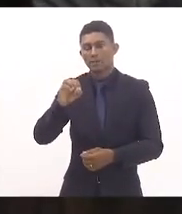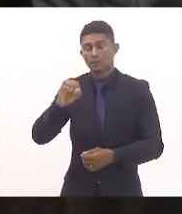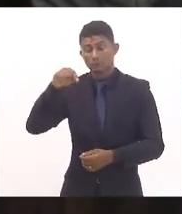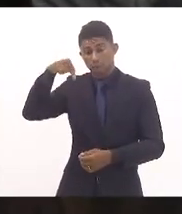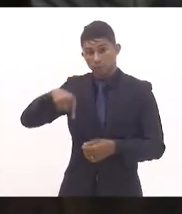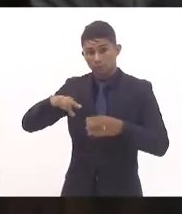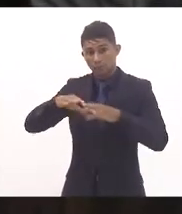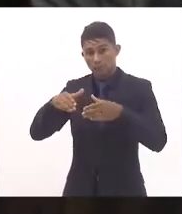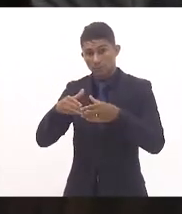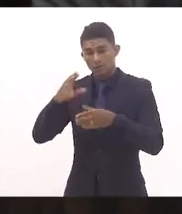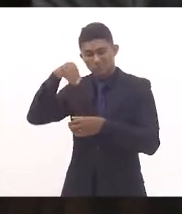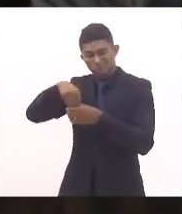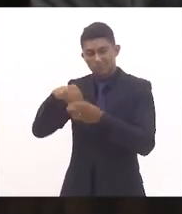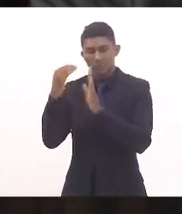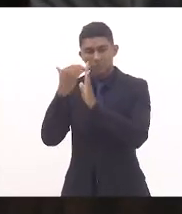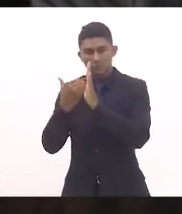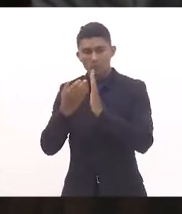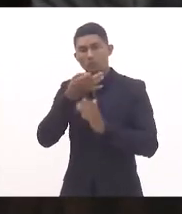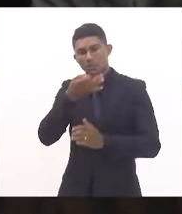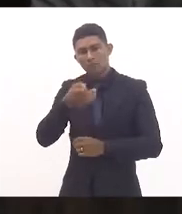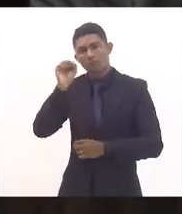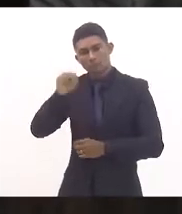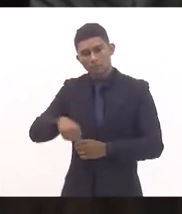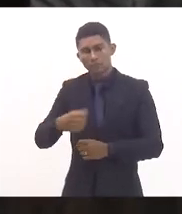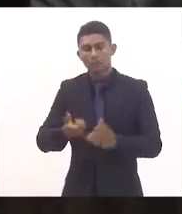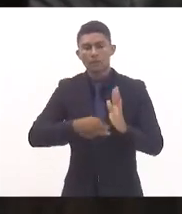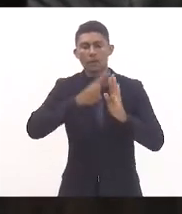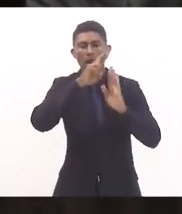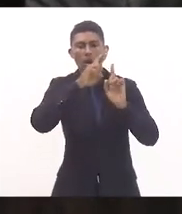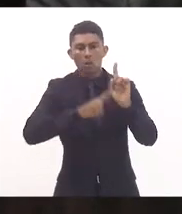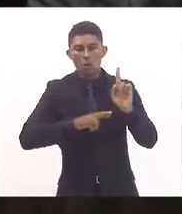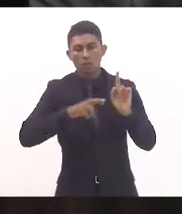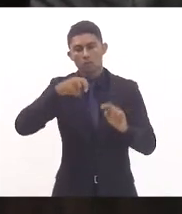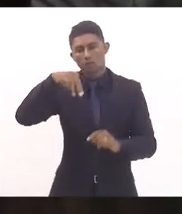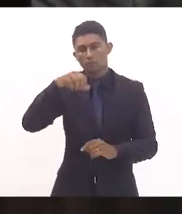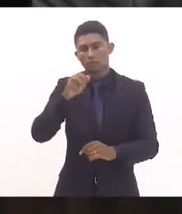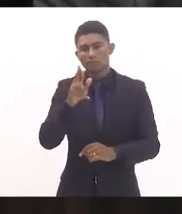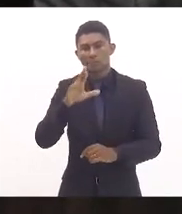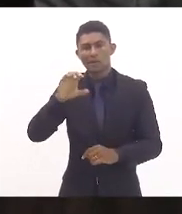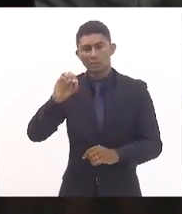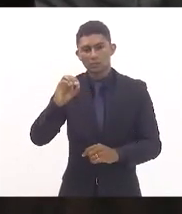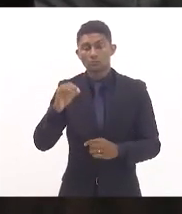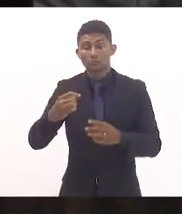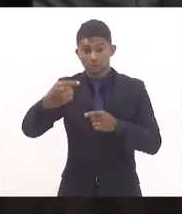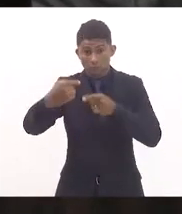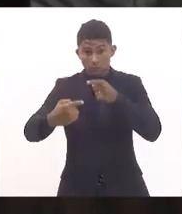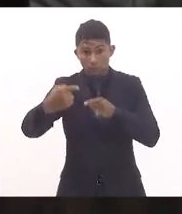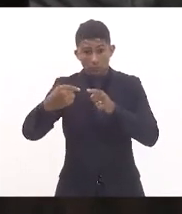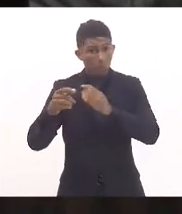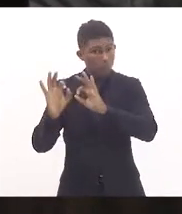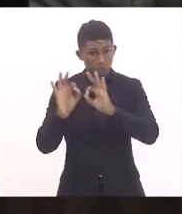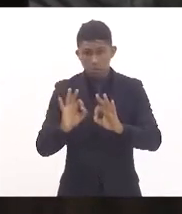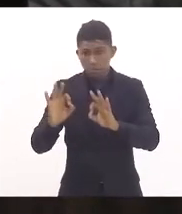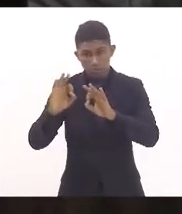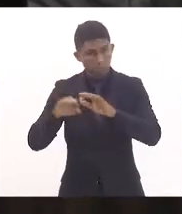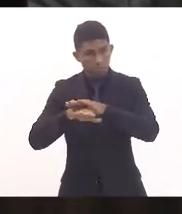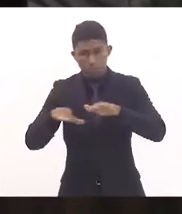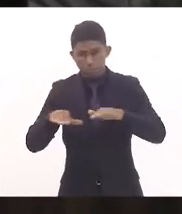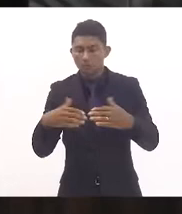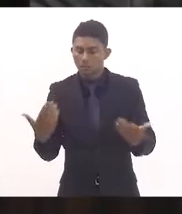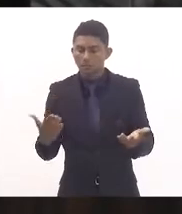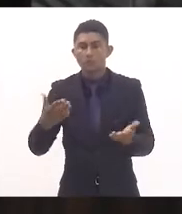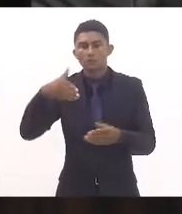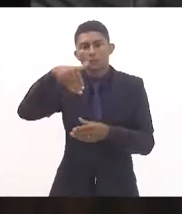Proposição Externa, favorável, relator deputado Márcio Canella. Em discussão. Não havendo quem queira discutir, encerrada a discussão, em